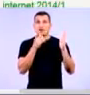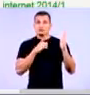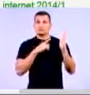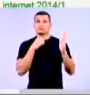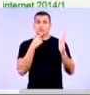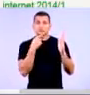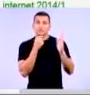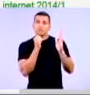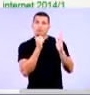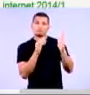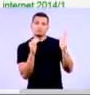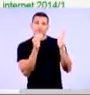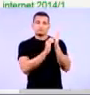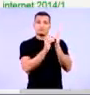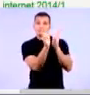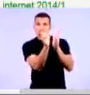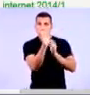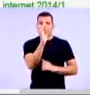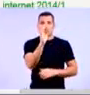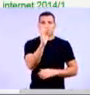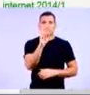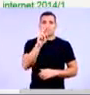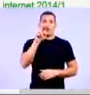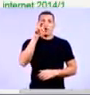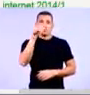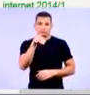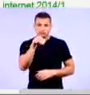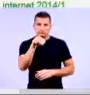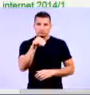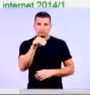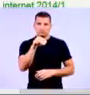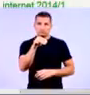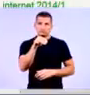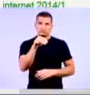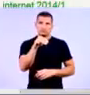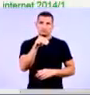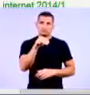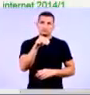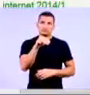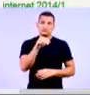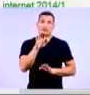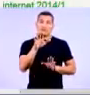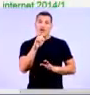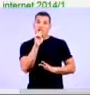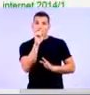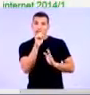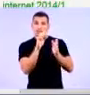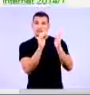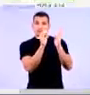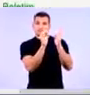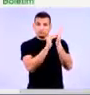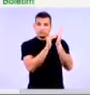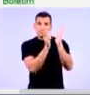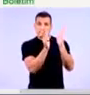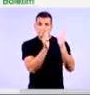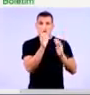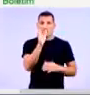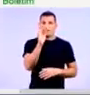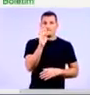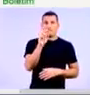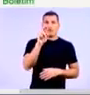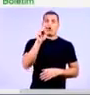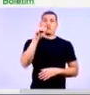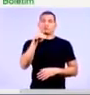fórum de dúvidas e tutoria. Mas quando o fórum é uma atividade, você deve